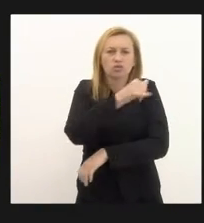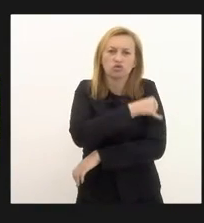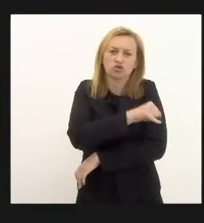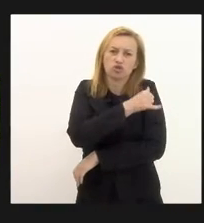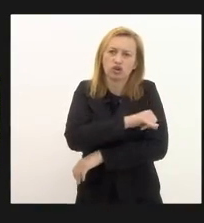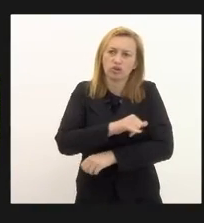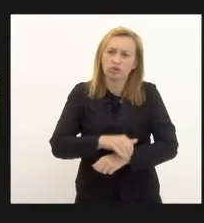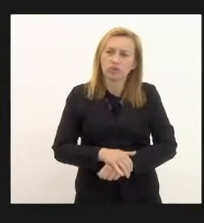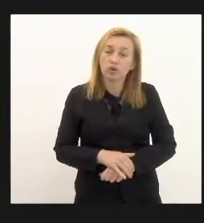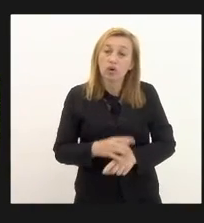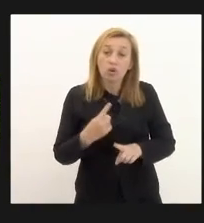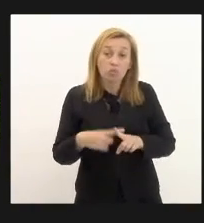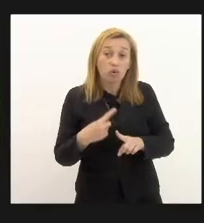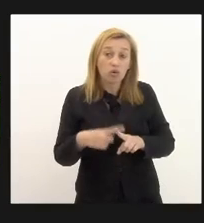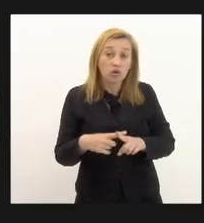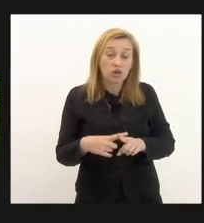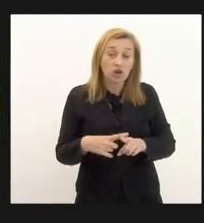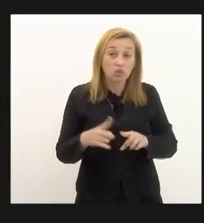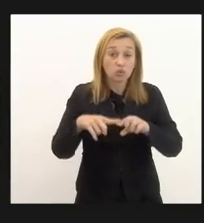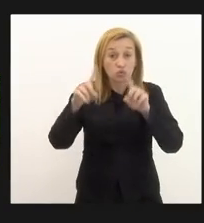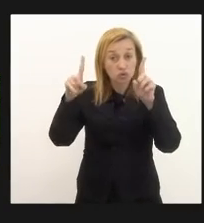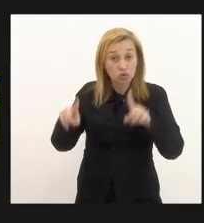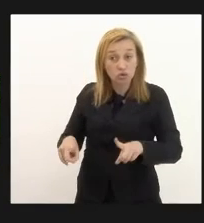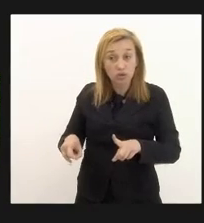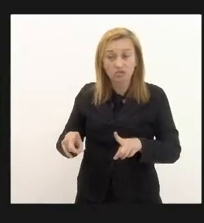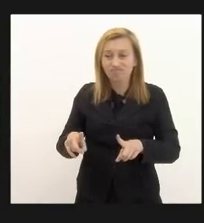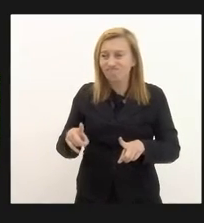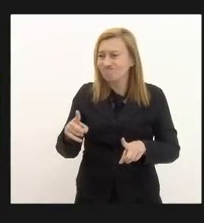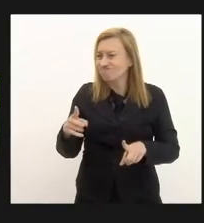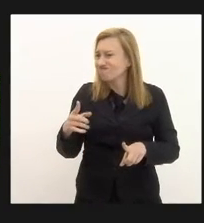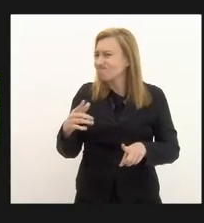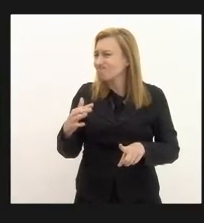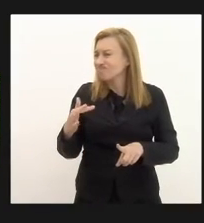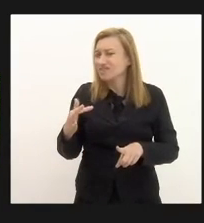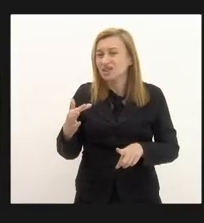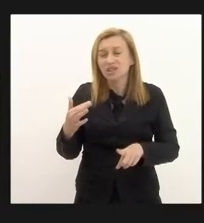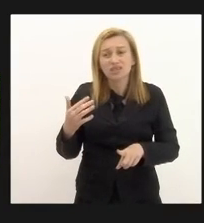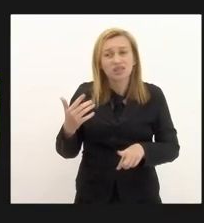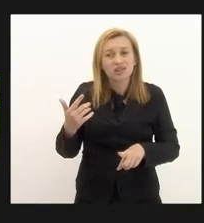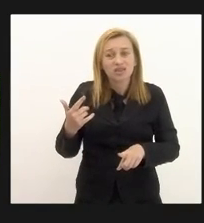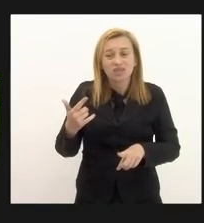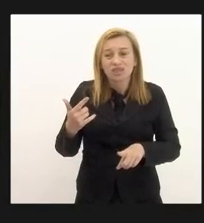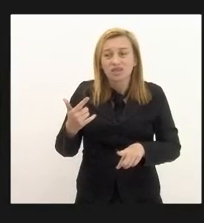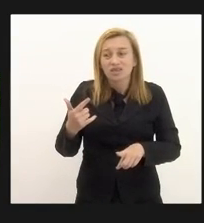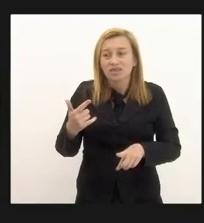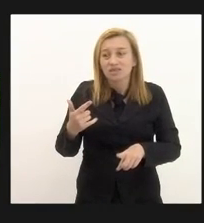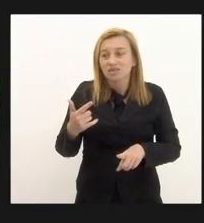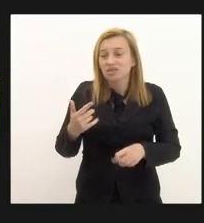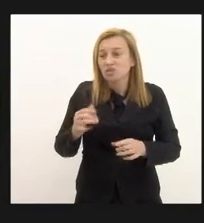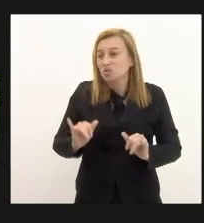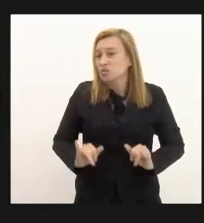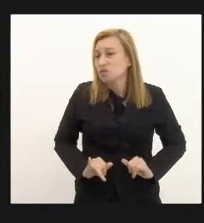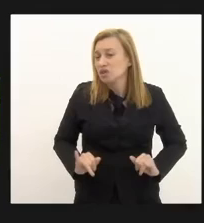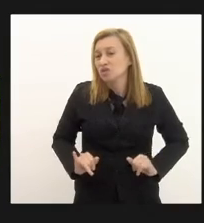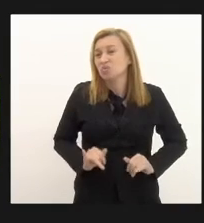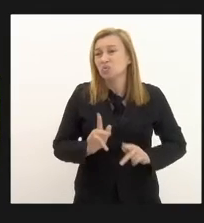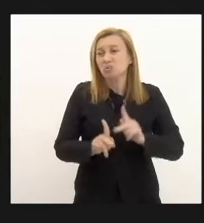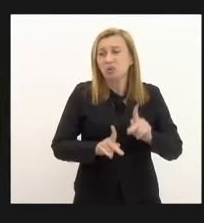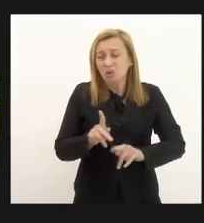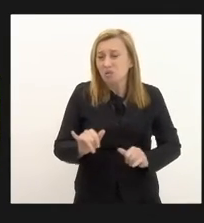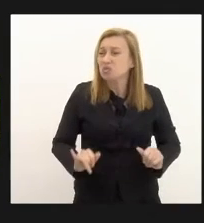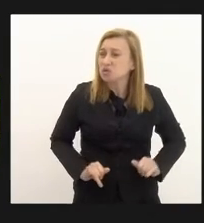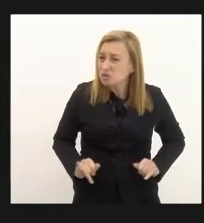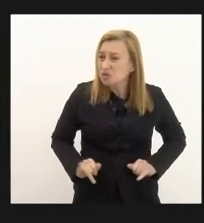Janeiro porque os funcionários não aguentam mais a população não aguenta mais